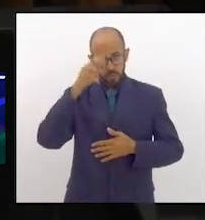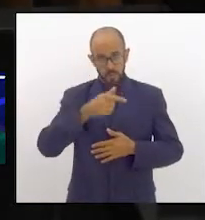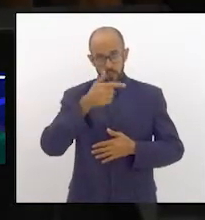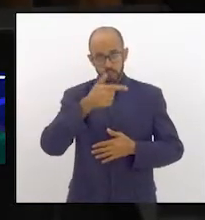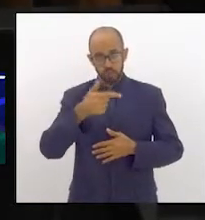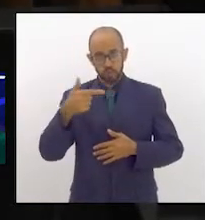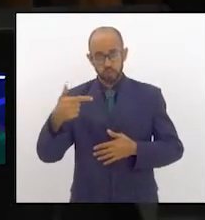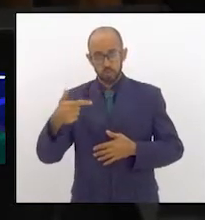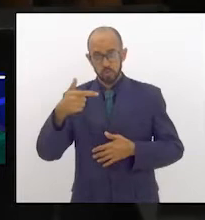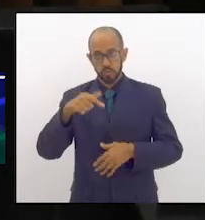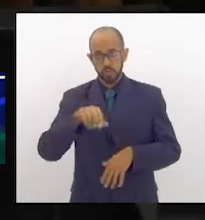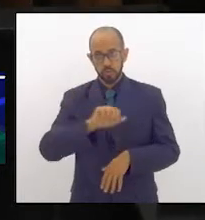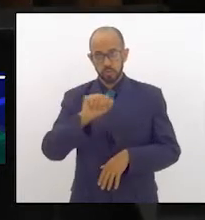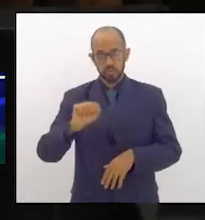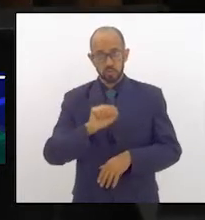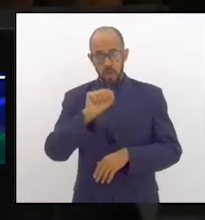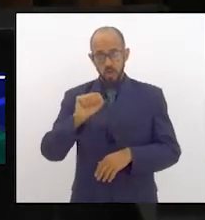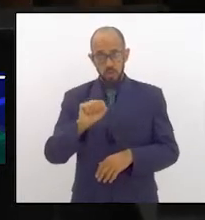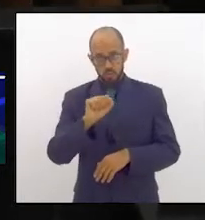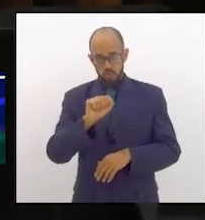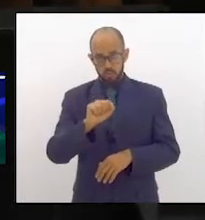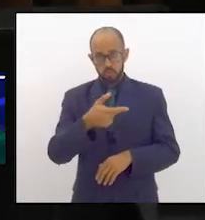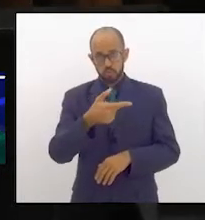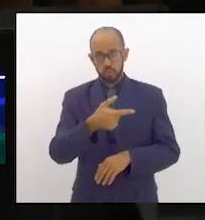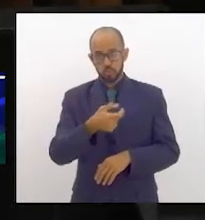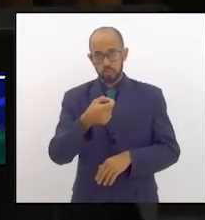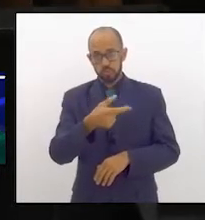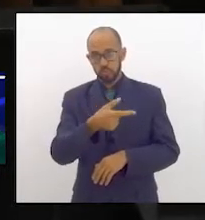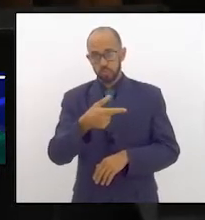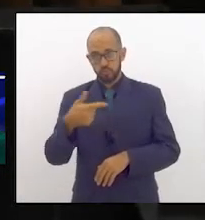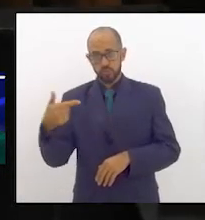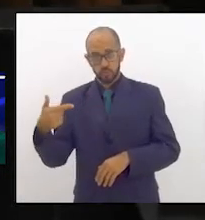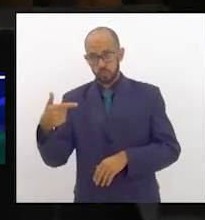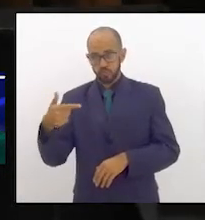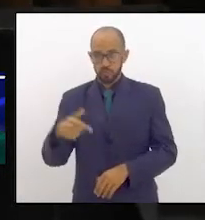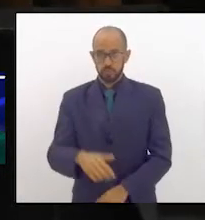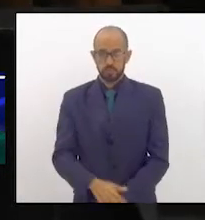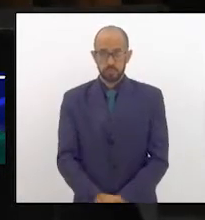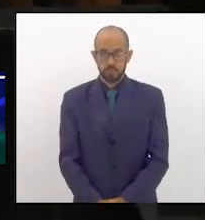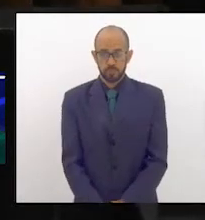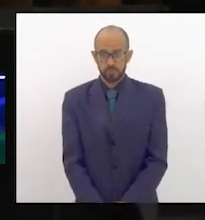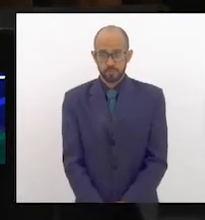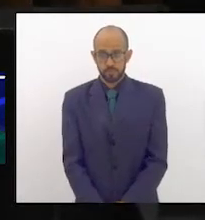22 de agosto de 2022k